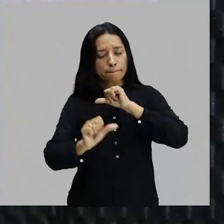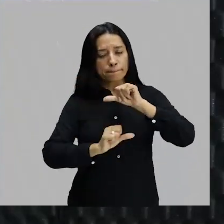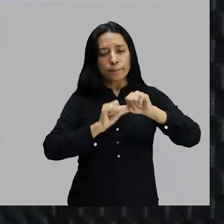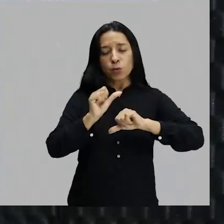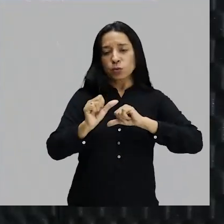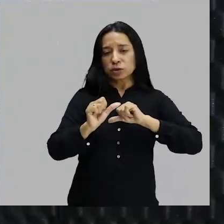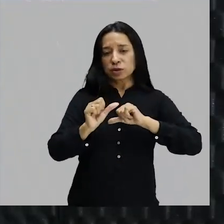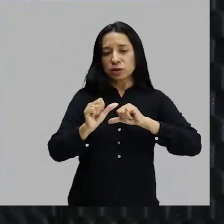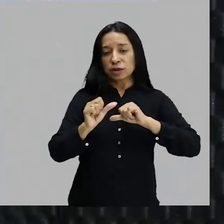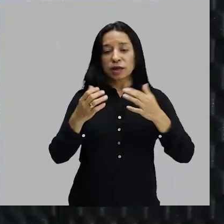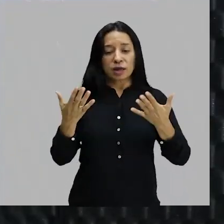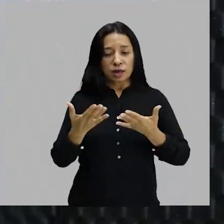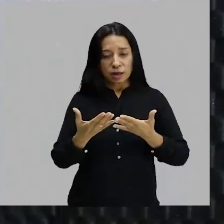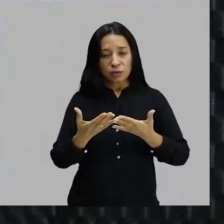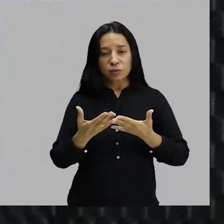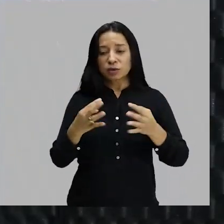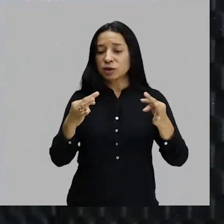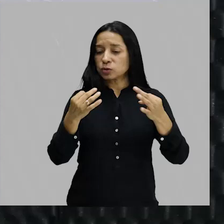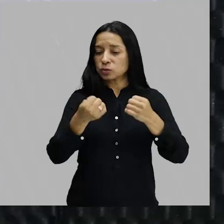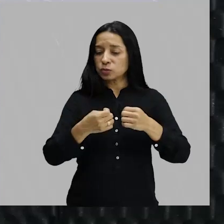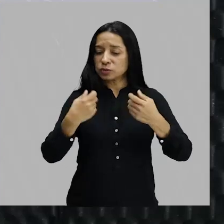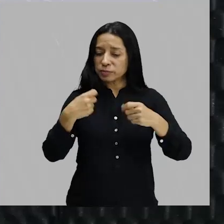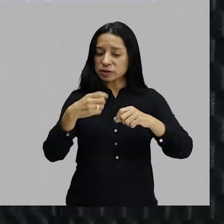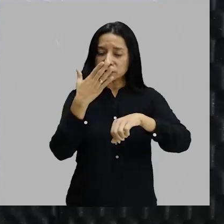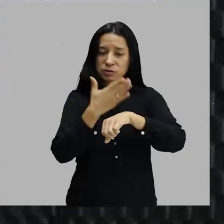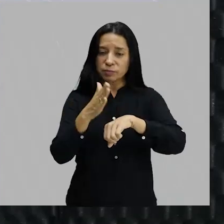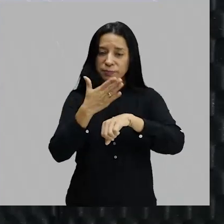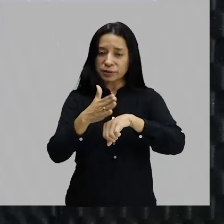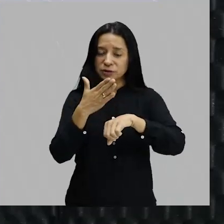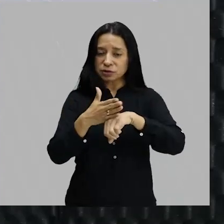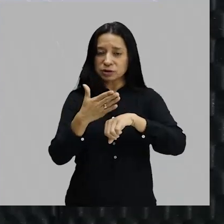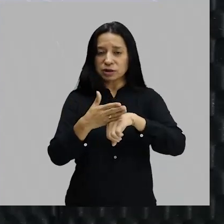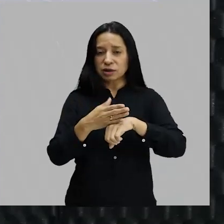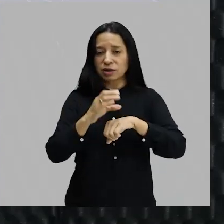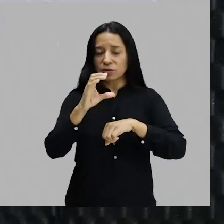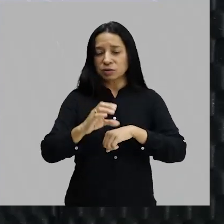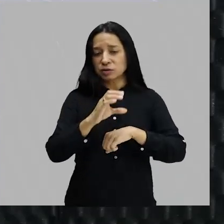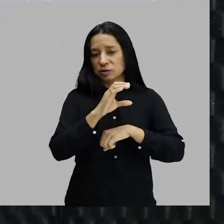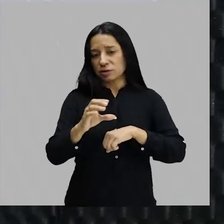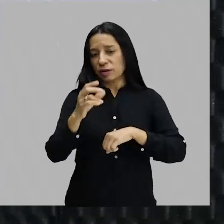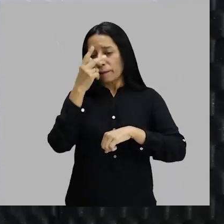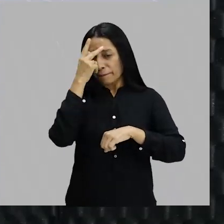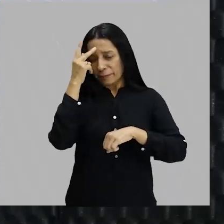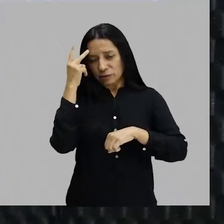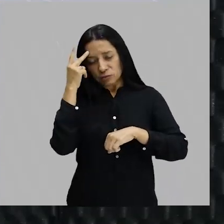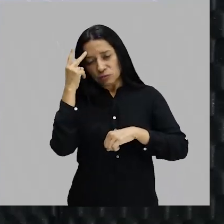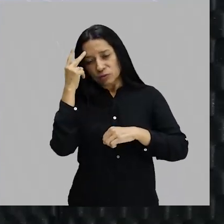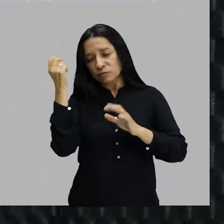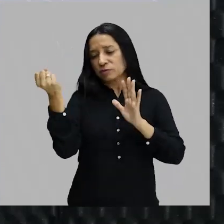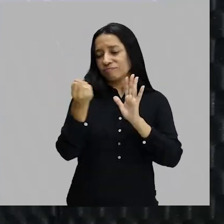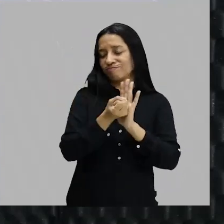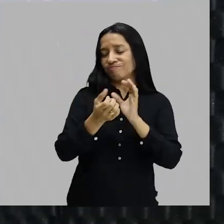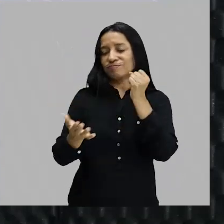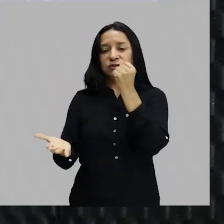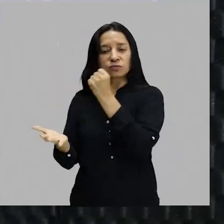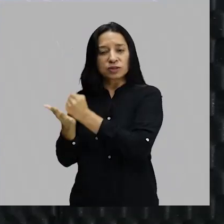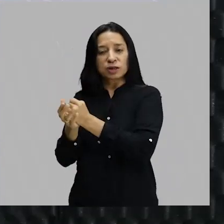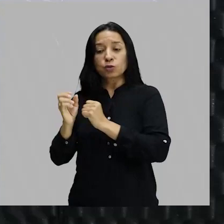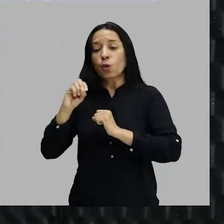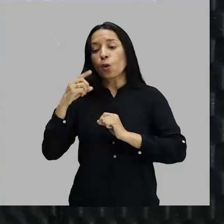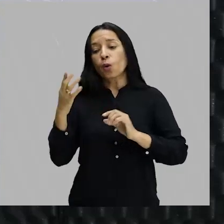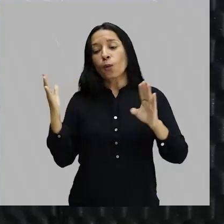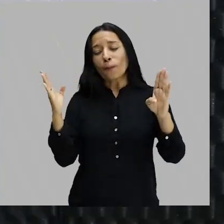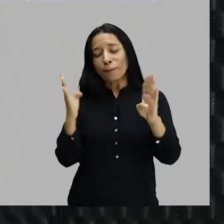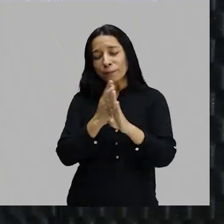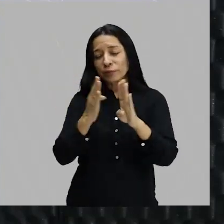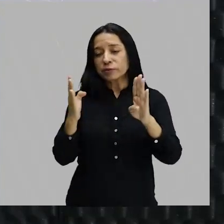Bom, agora todo mundo tem que praticar o cristianismo, agora ninguém vai ser mais crucificado, agora ninguém mais vai ser massacrado ou